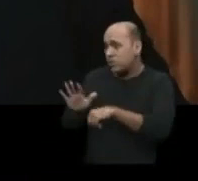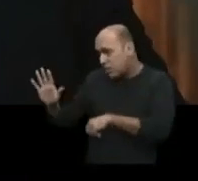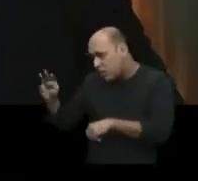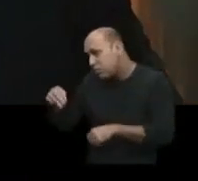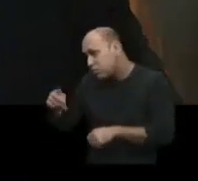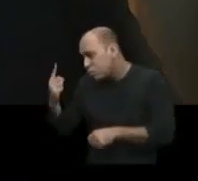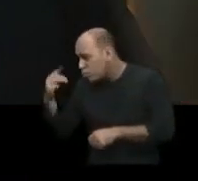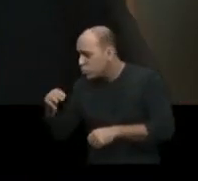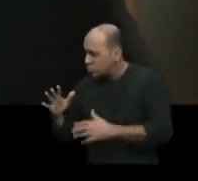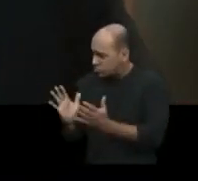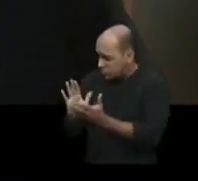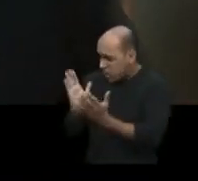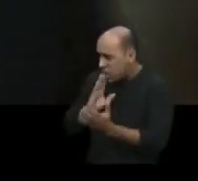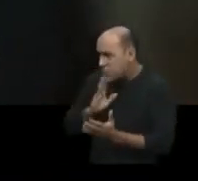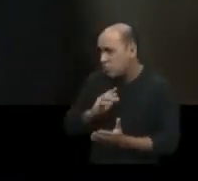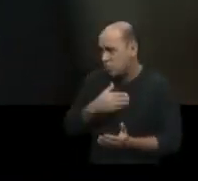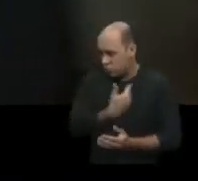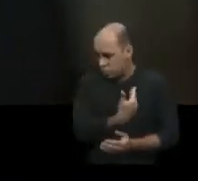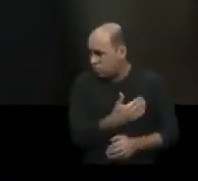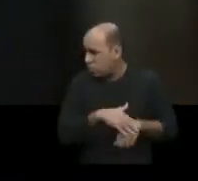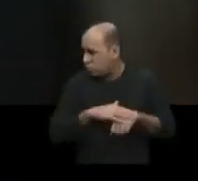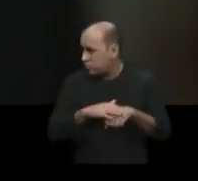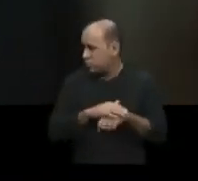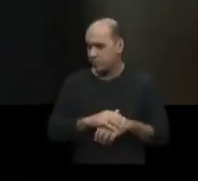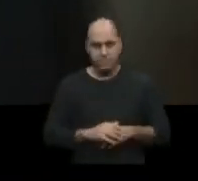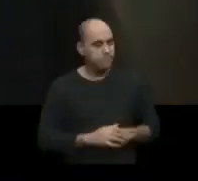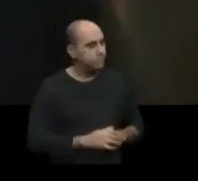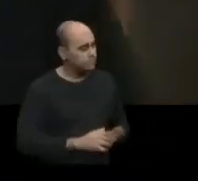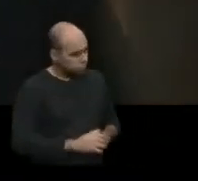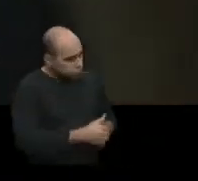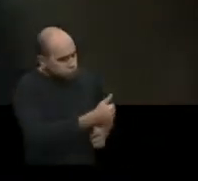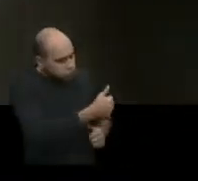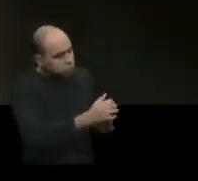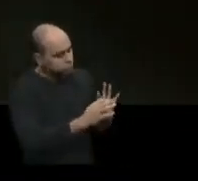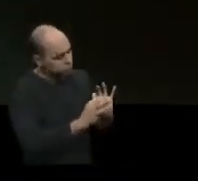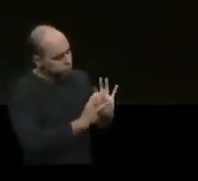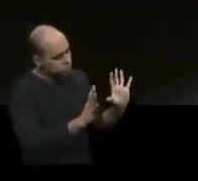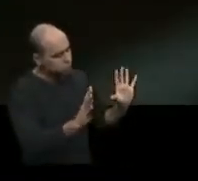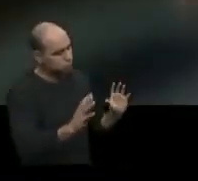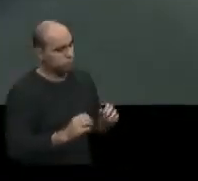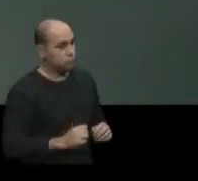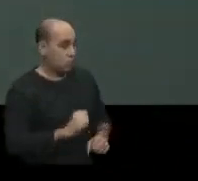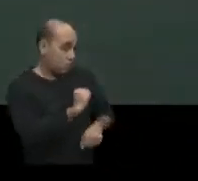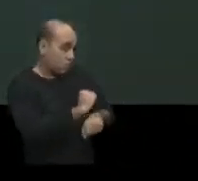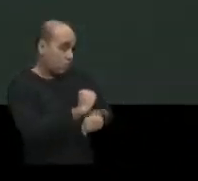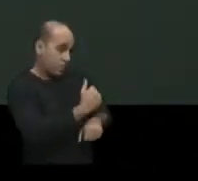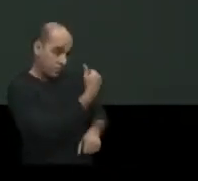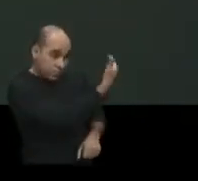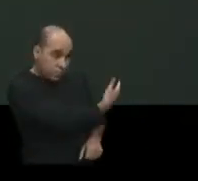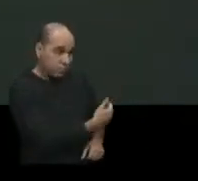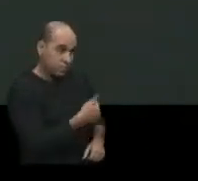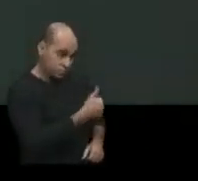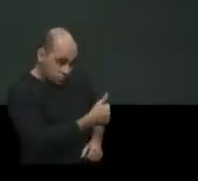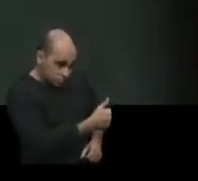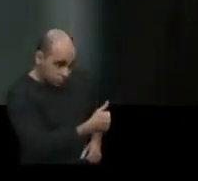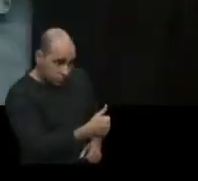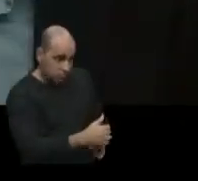minutos? Claro. Esteja à vontade. Eu aguardo lá fora.